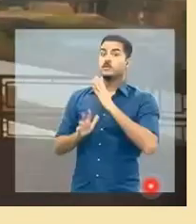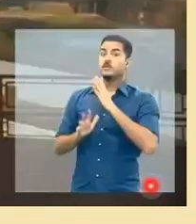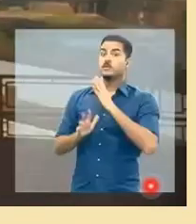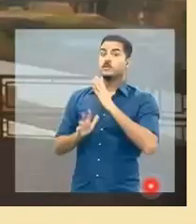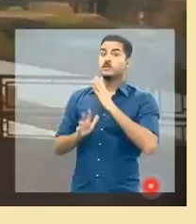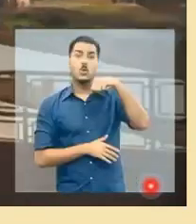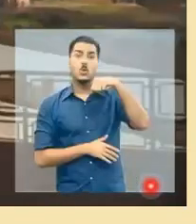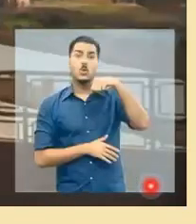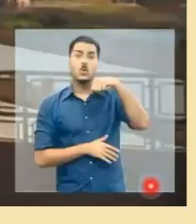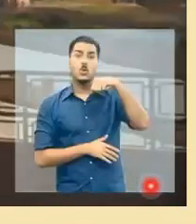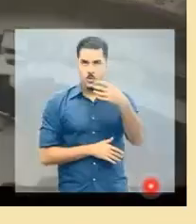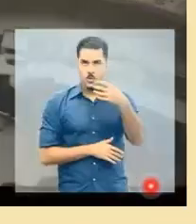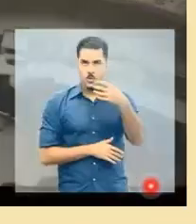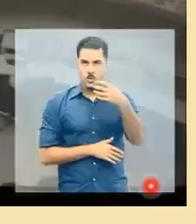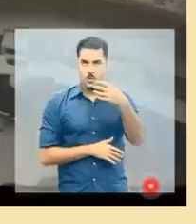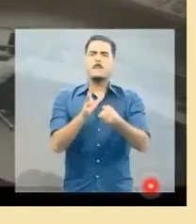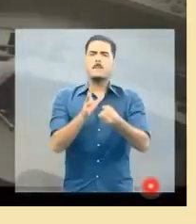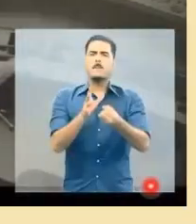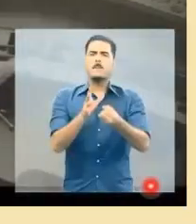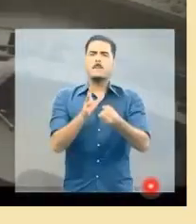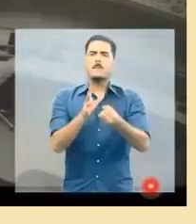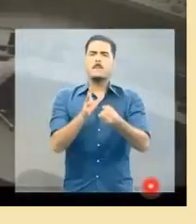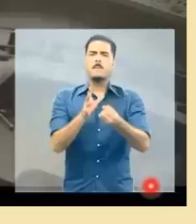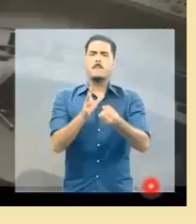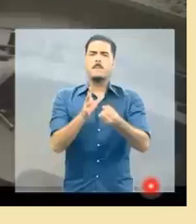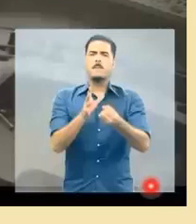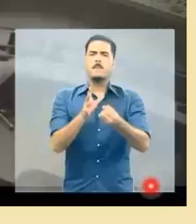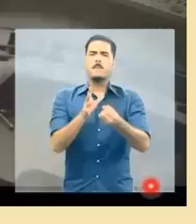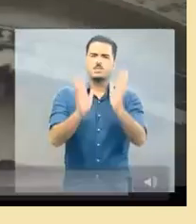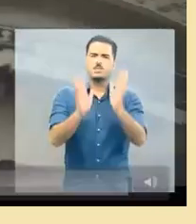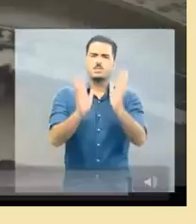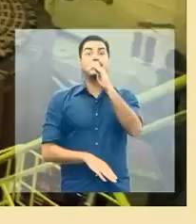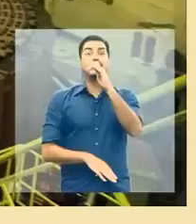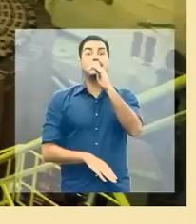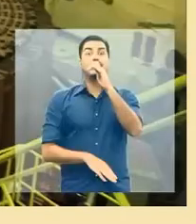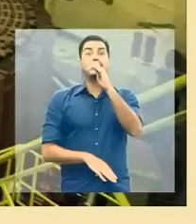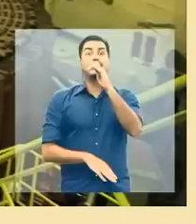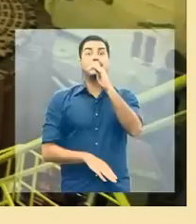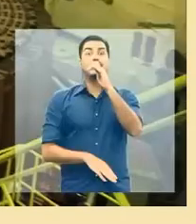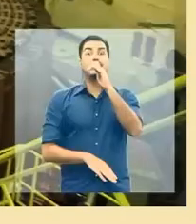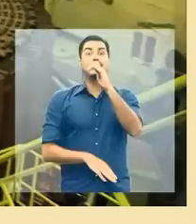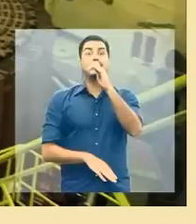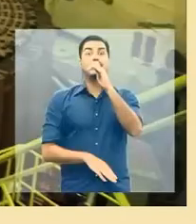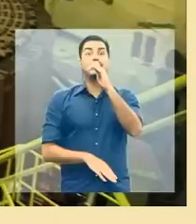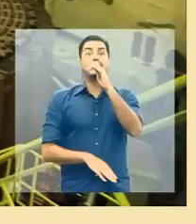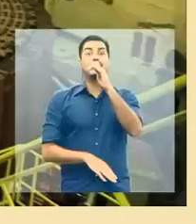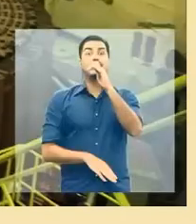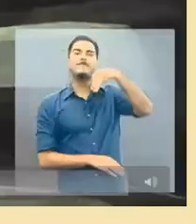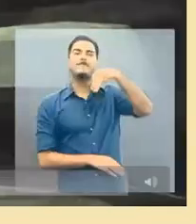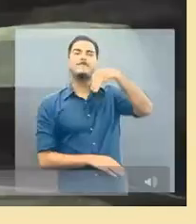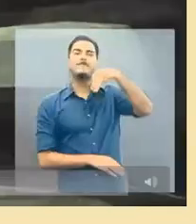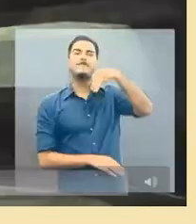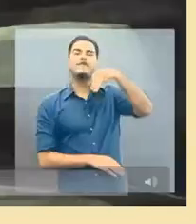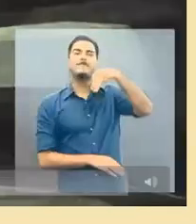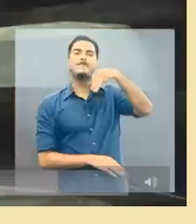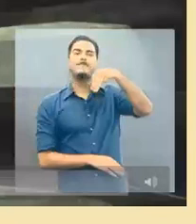Não. Não. Poxa vida, gente. Que azar. Eu tinha certeza